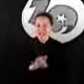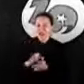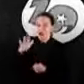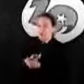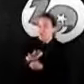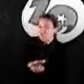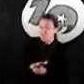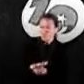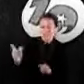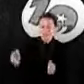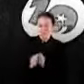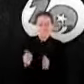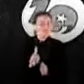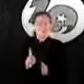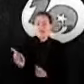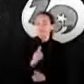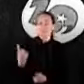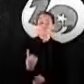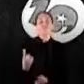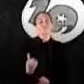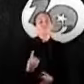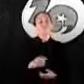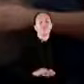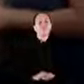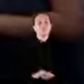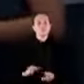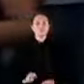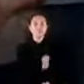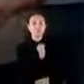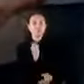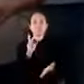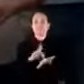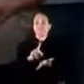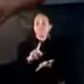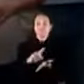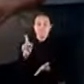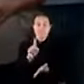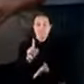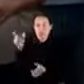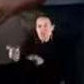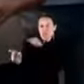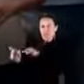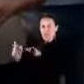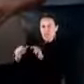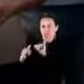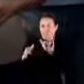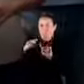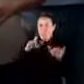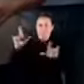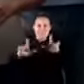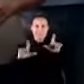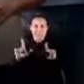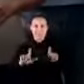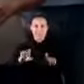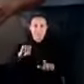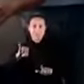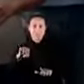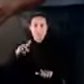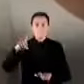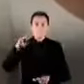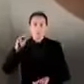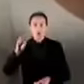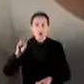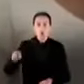pena de ninguém. Porque na hora que eu me fuder, ninguém vai estar do meu lado. Ninguém. Duarte Júnior de verdade não é aquilo que ele vende pra você na